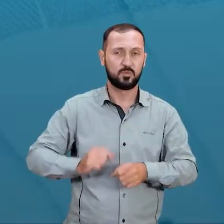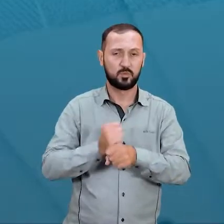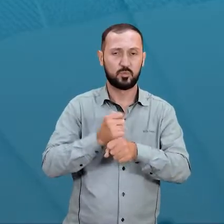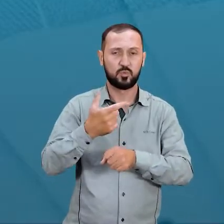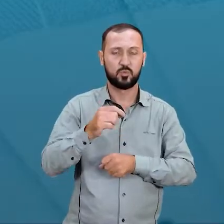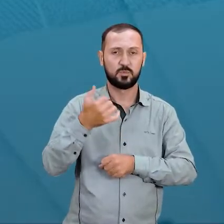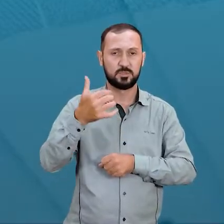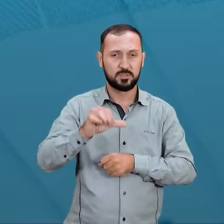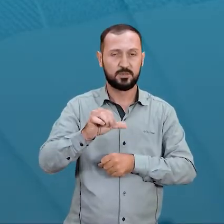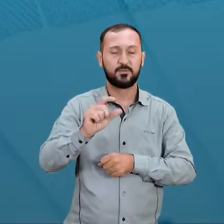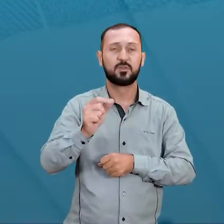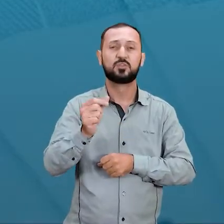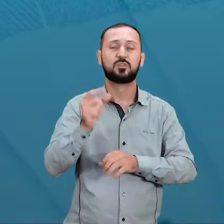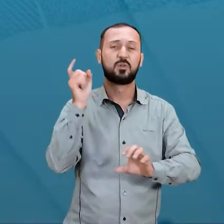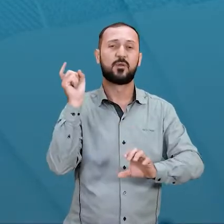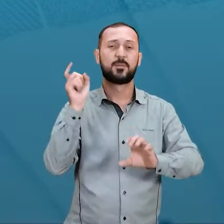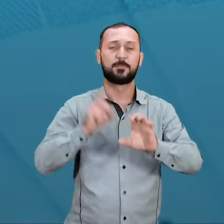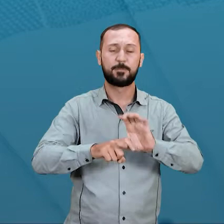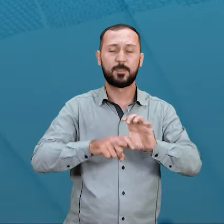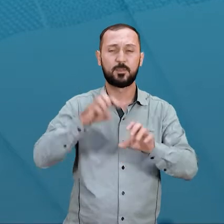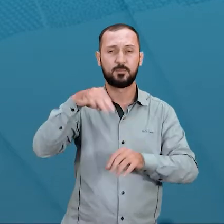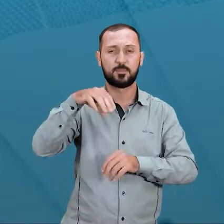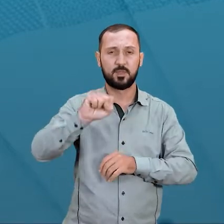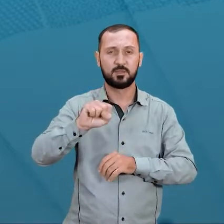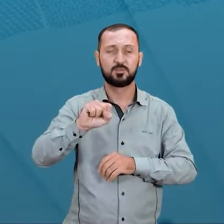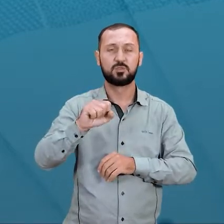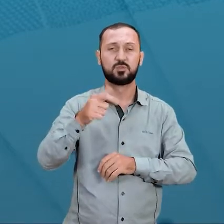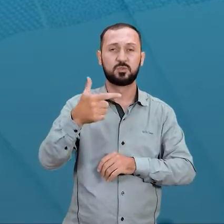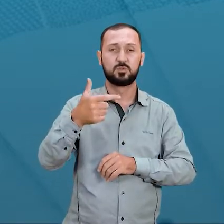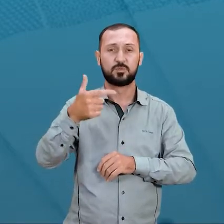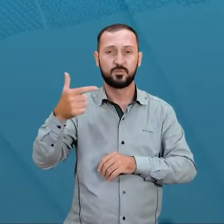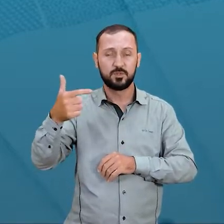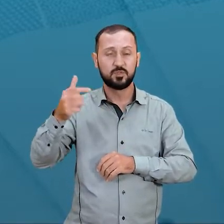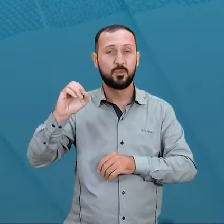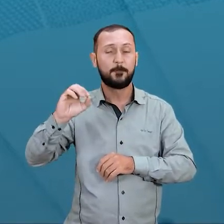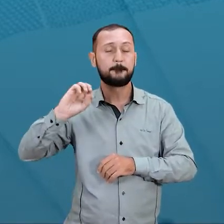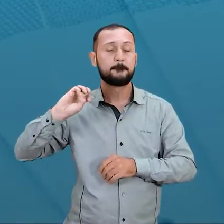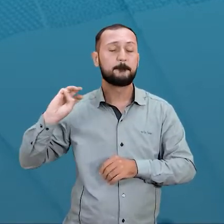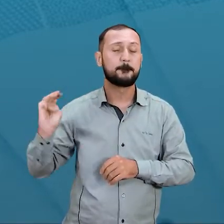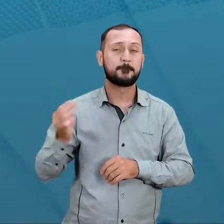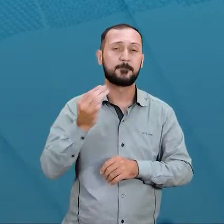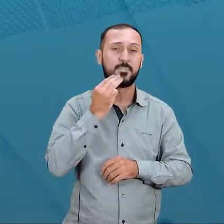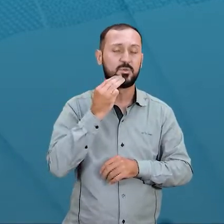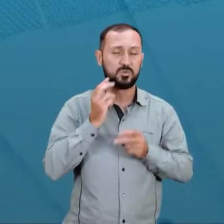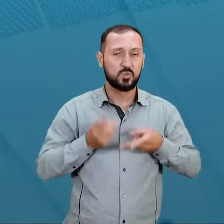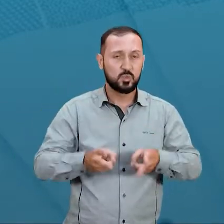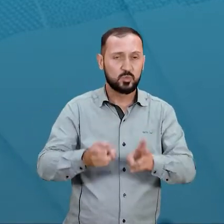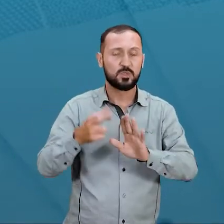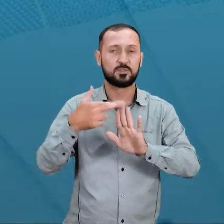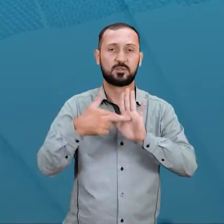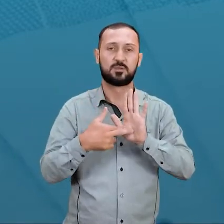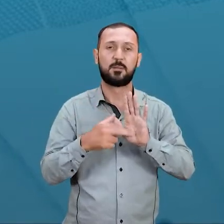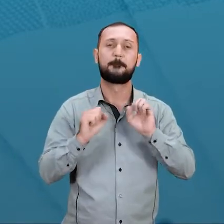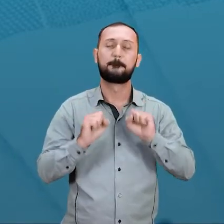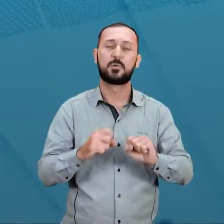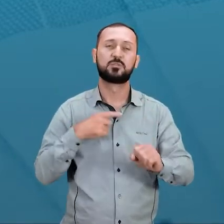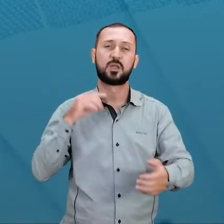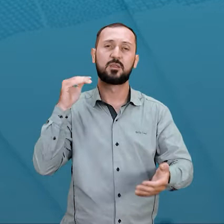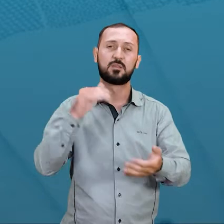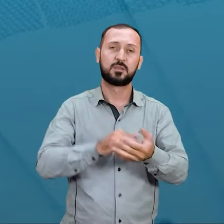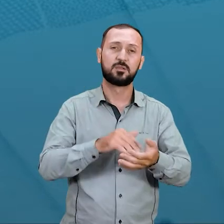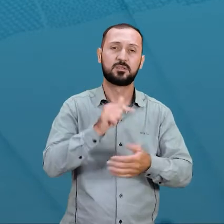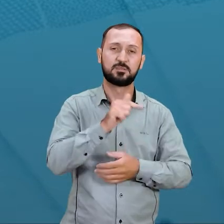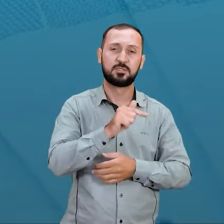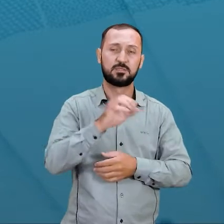com o governo, em 2019, o déficit do MS-Prev foi de 220 milhões e, se mantidas as atuais